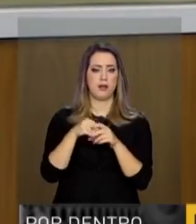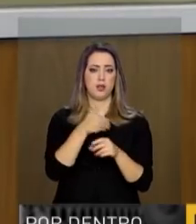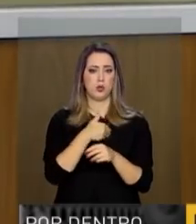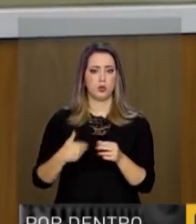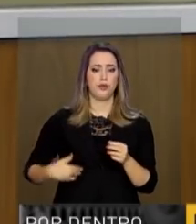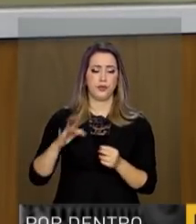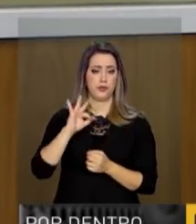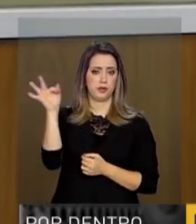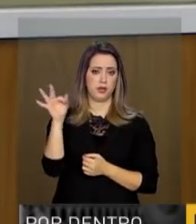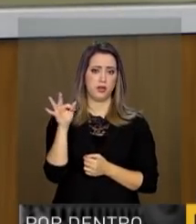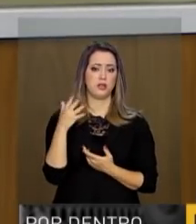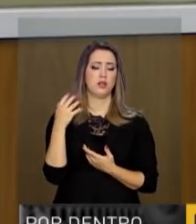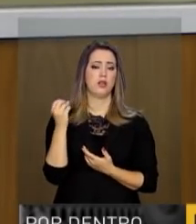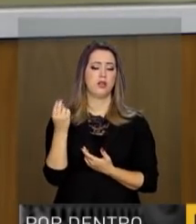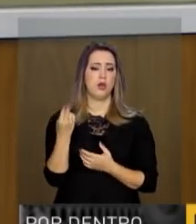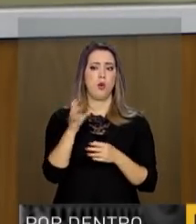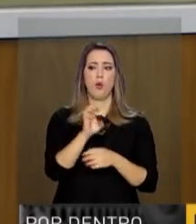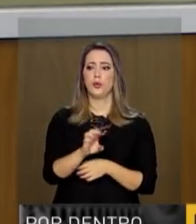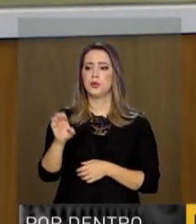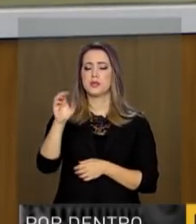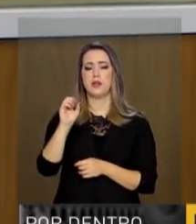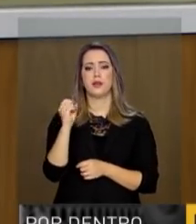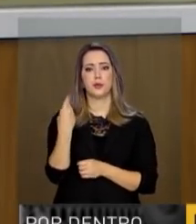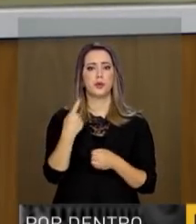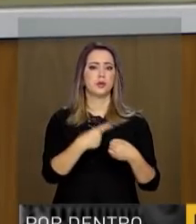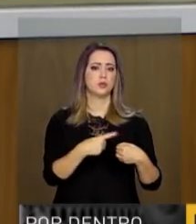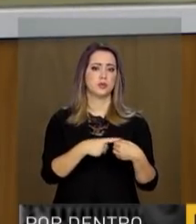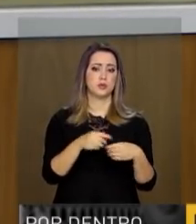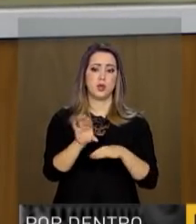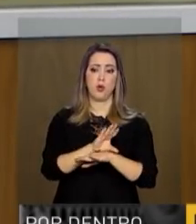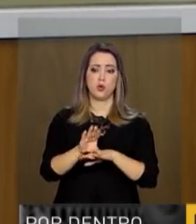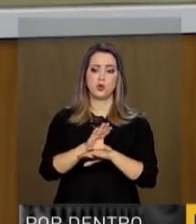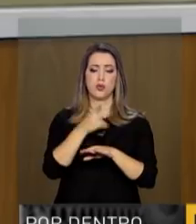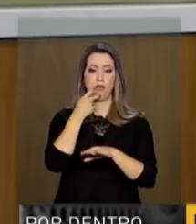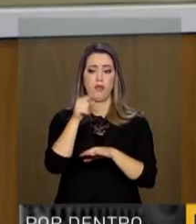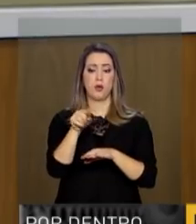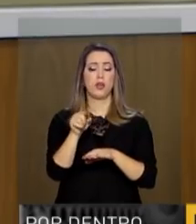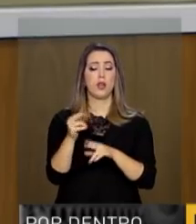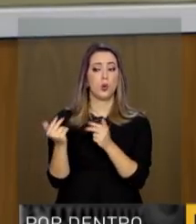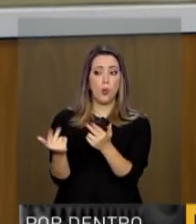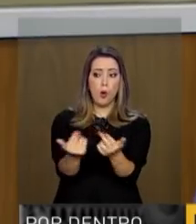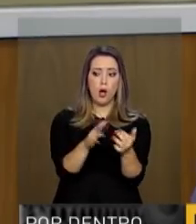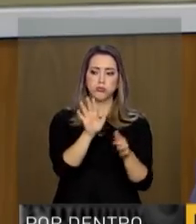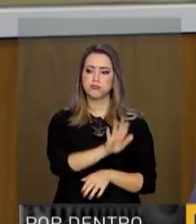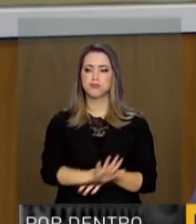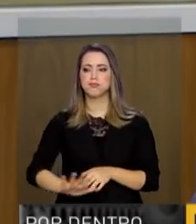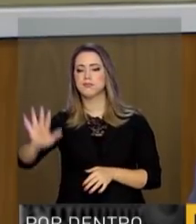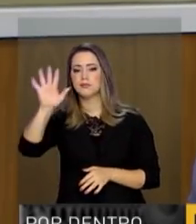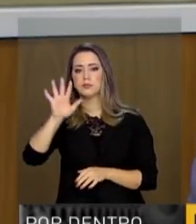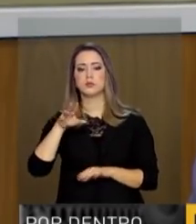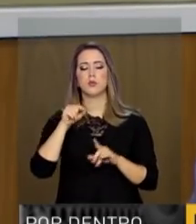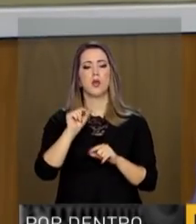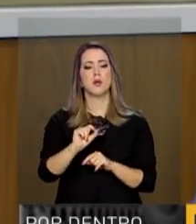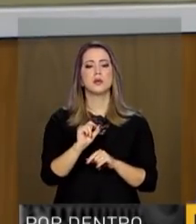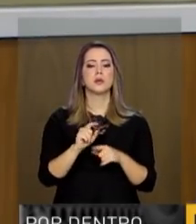público de um estado, município, a Constituição prevê um tratamento igualitário. Agora, o que